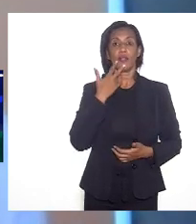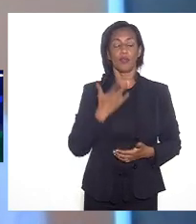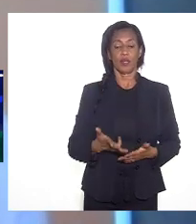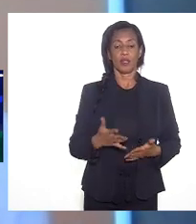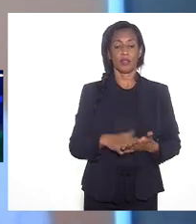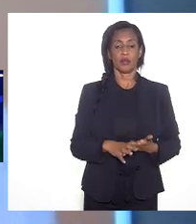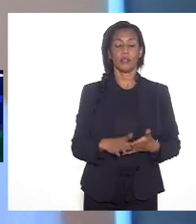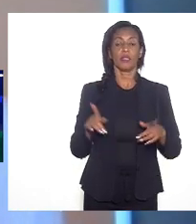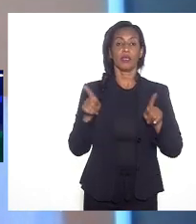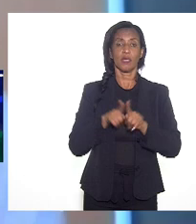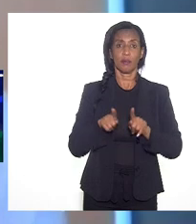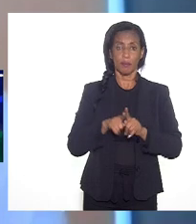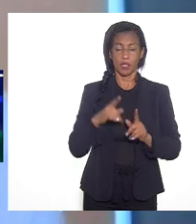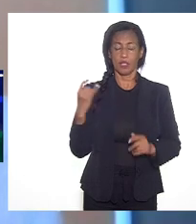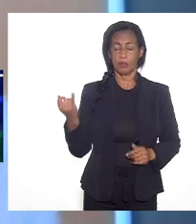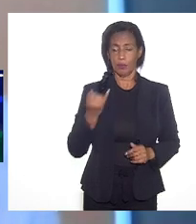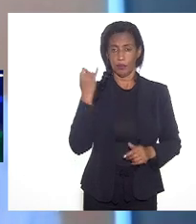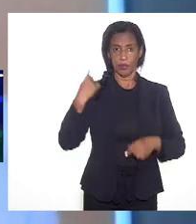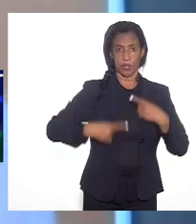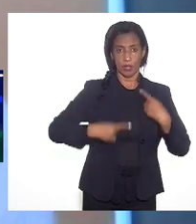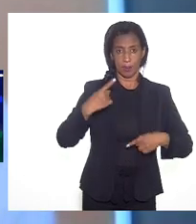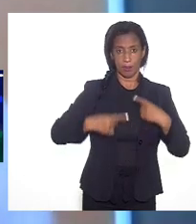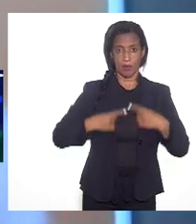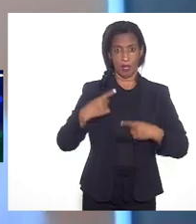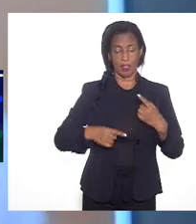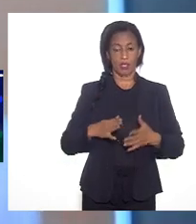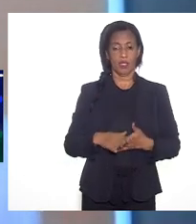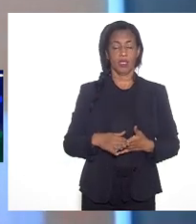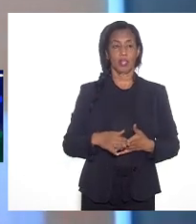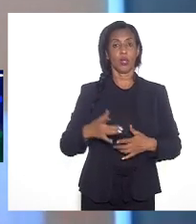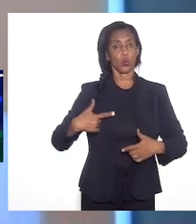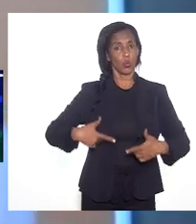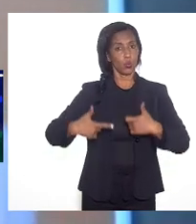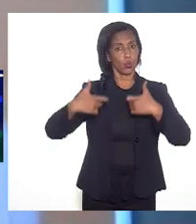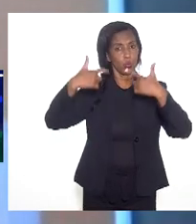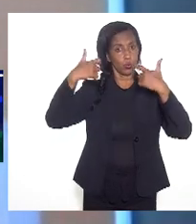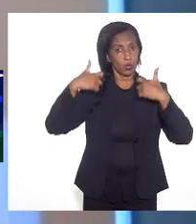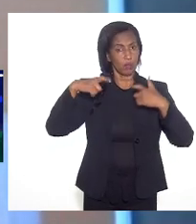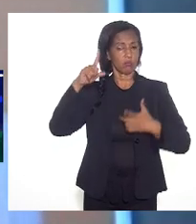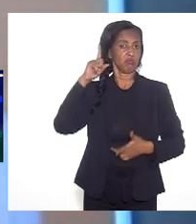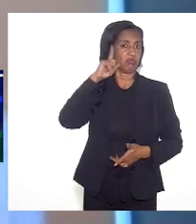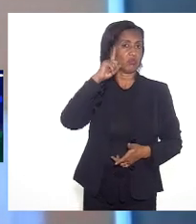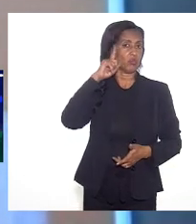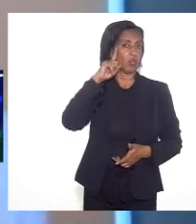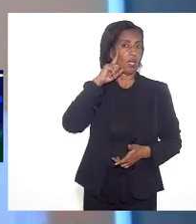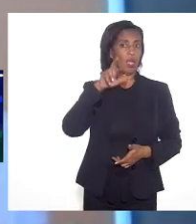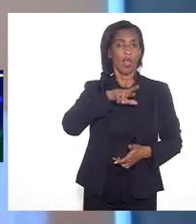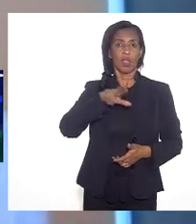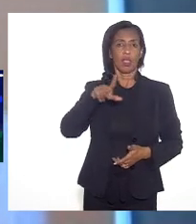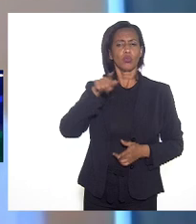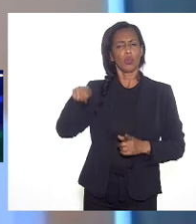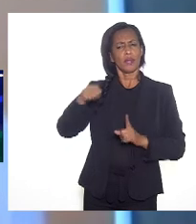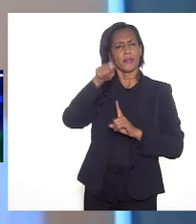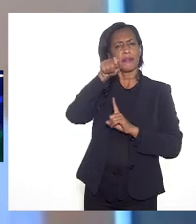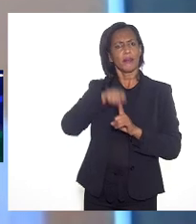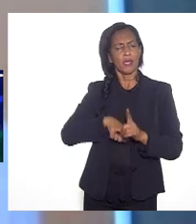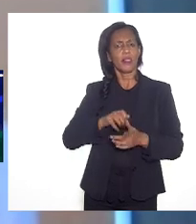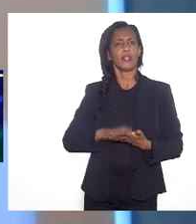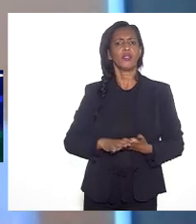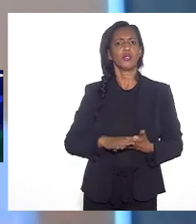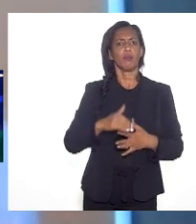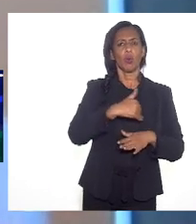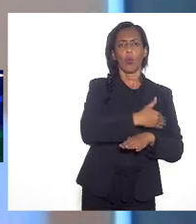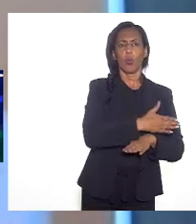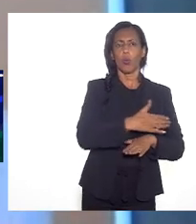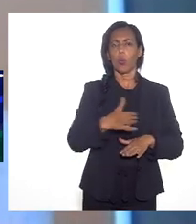sobre algo que também a gente debate, discute e luta imbativelmente, não só esse mês, mas